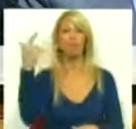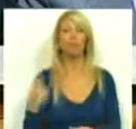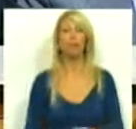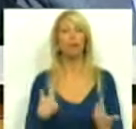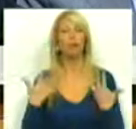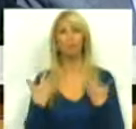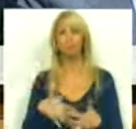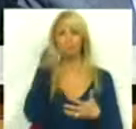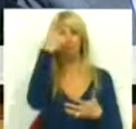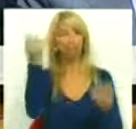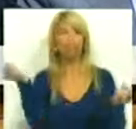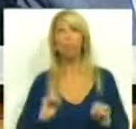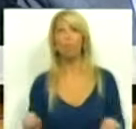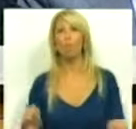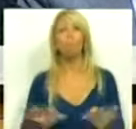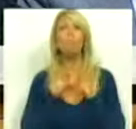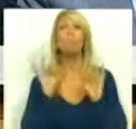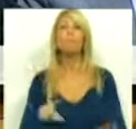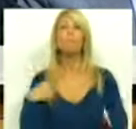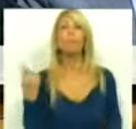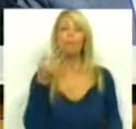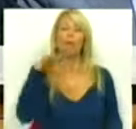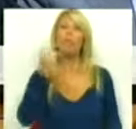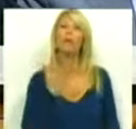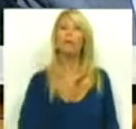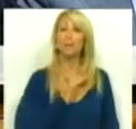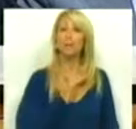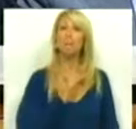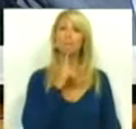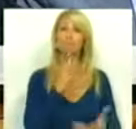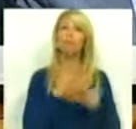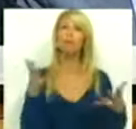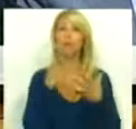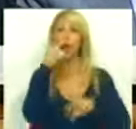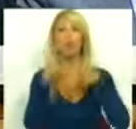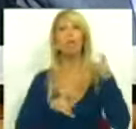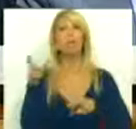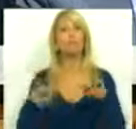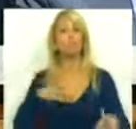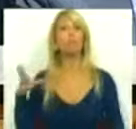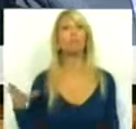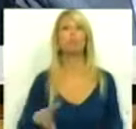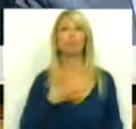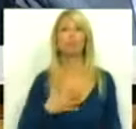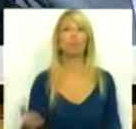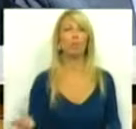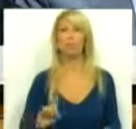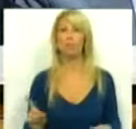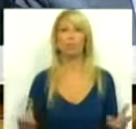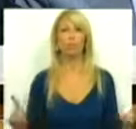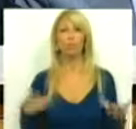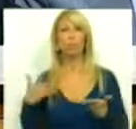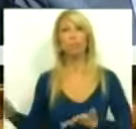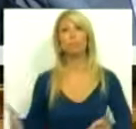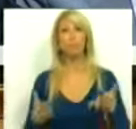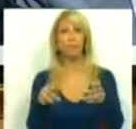Não tenho dúvida que, tal como nós, PSD, a grandíssima maioria dos portugueses não gostaria de trilhar este